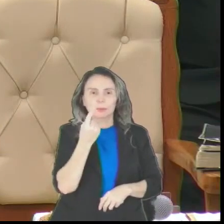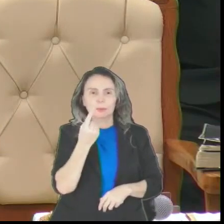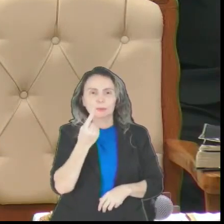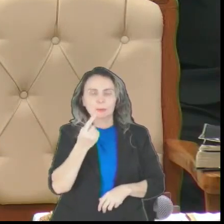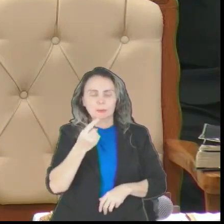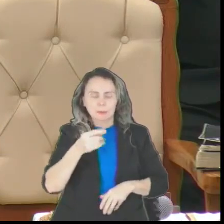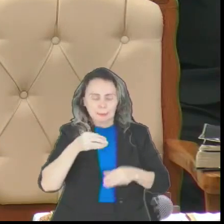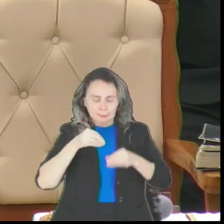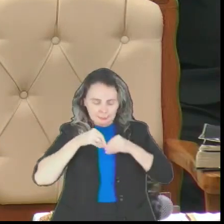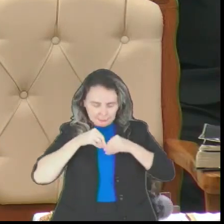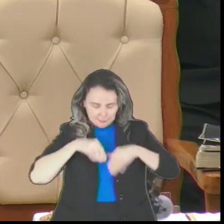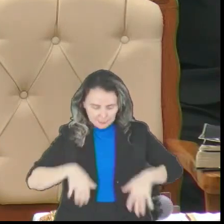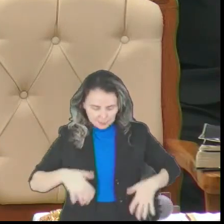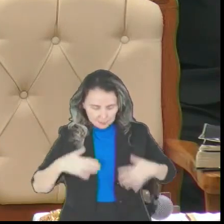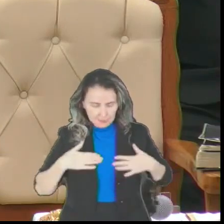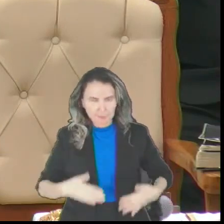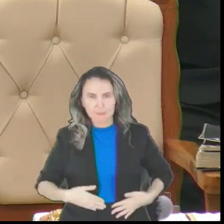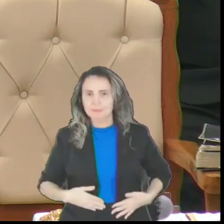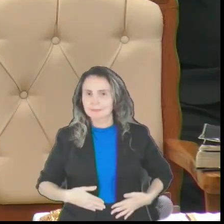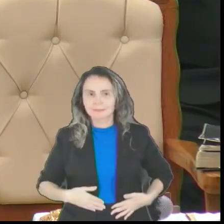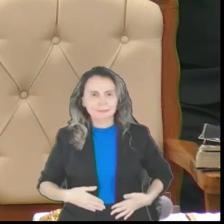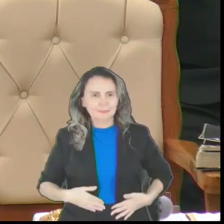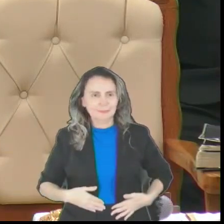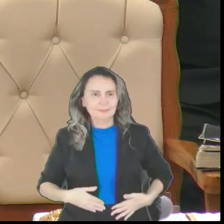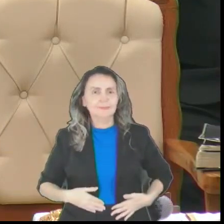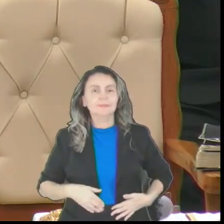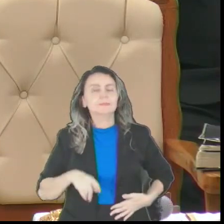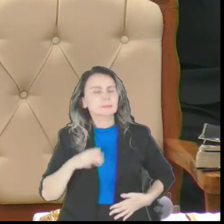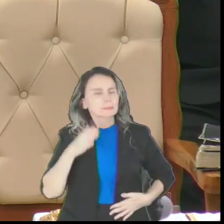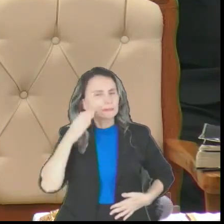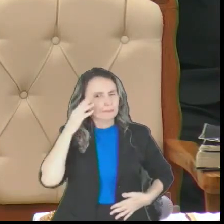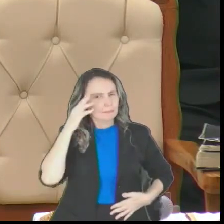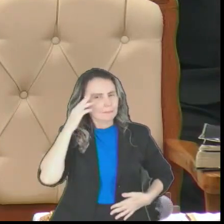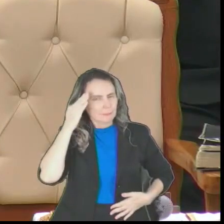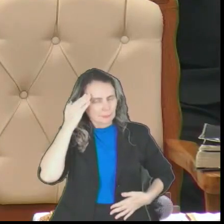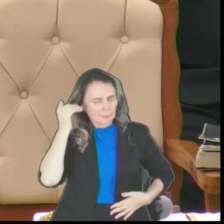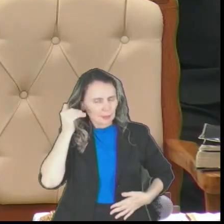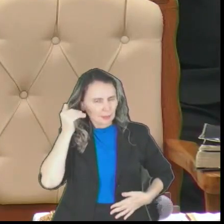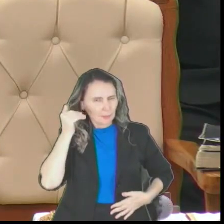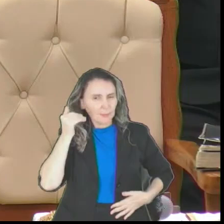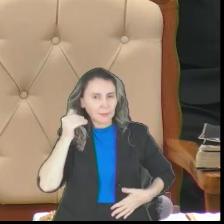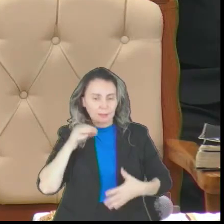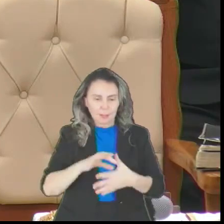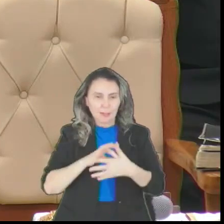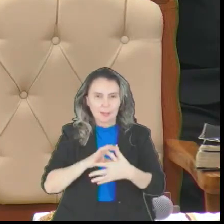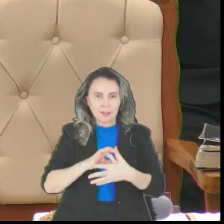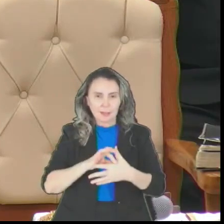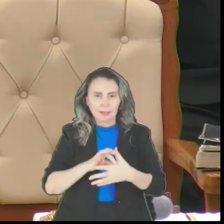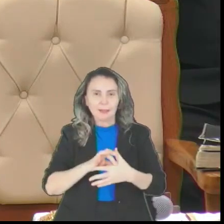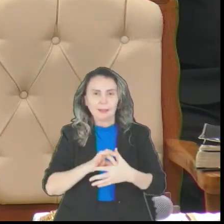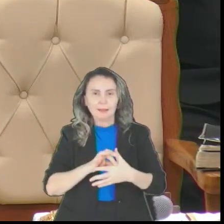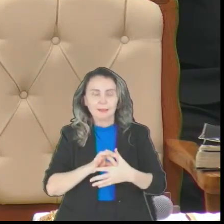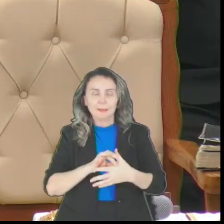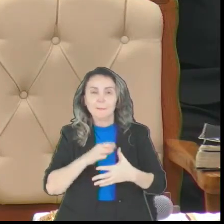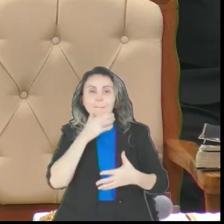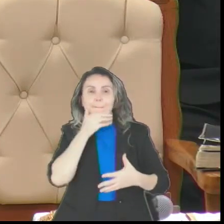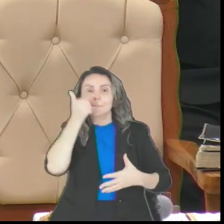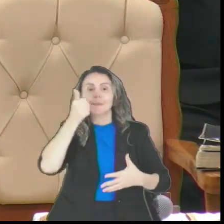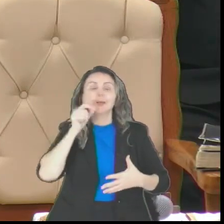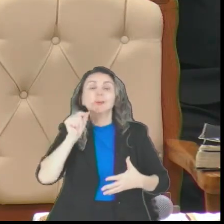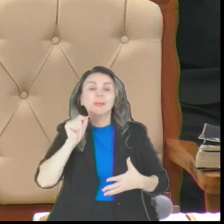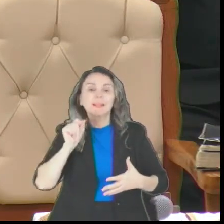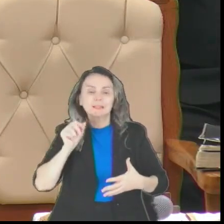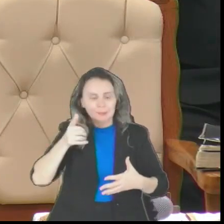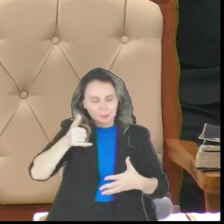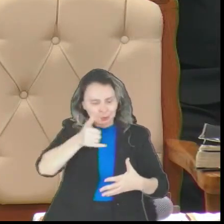Os irmãos já pararam para pensar que a melhor parte da carne é a gordura, irmãos? Por isso que Deus queria o